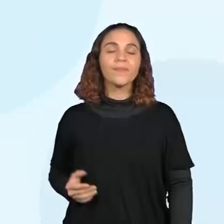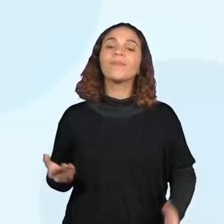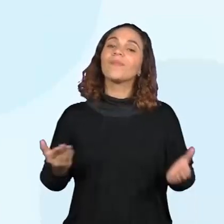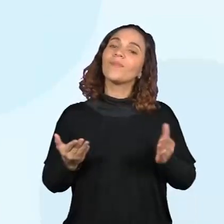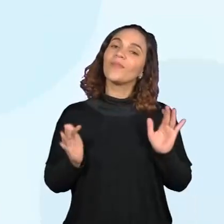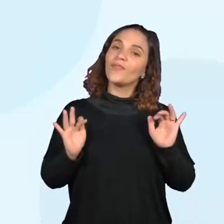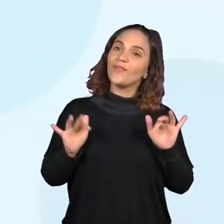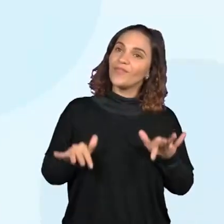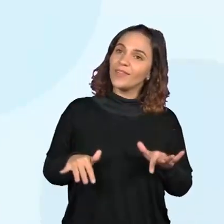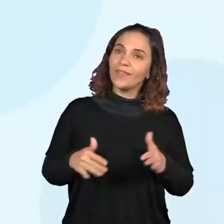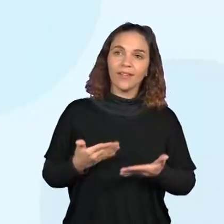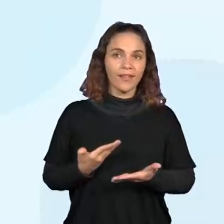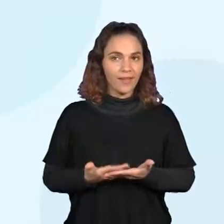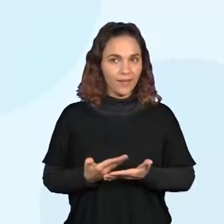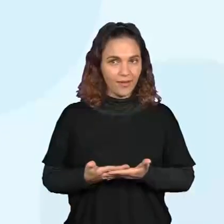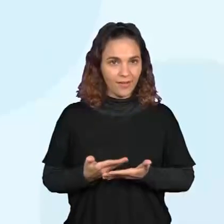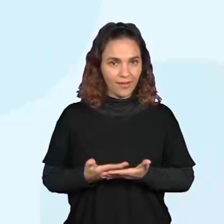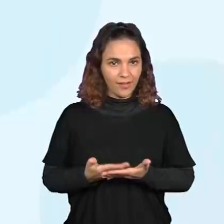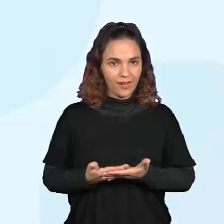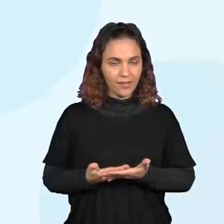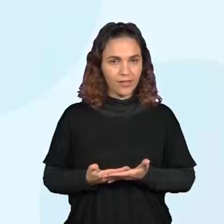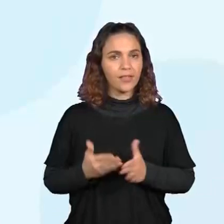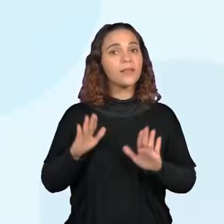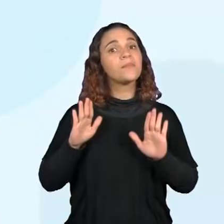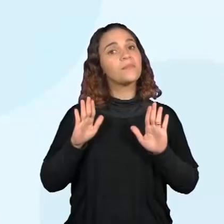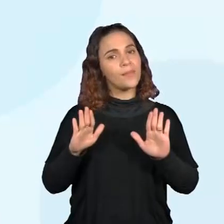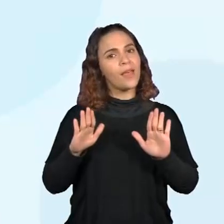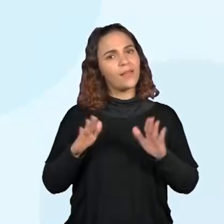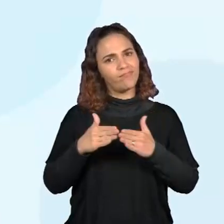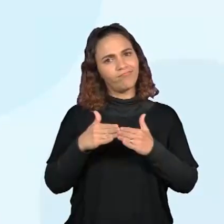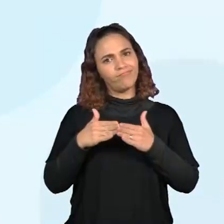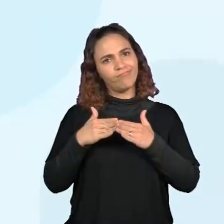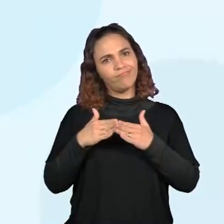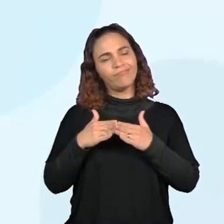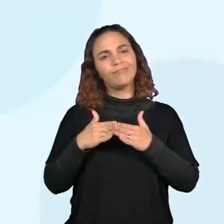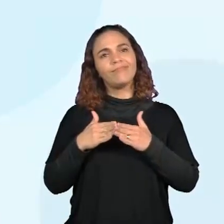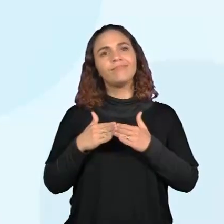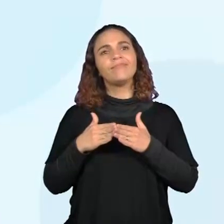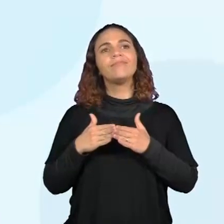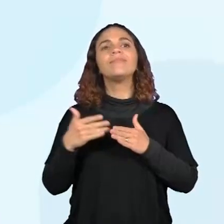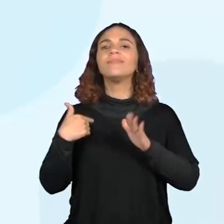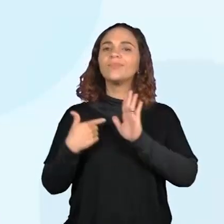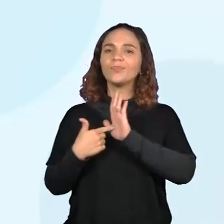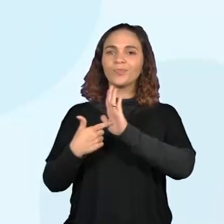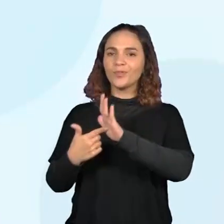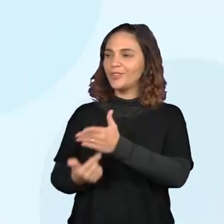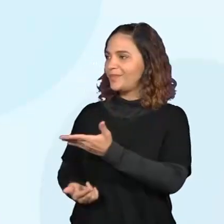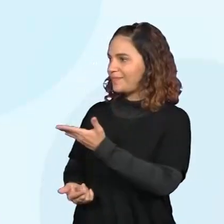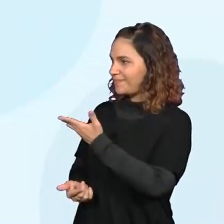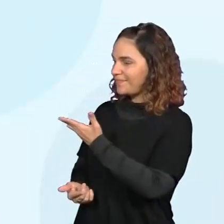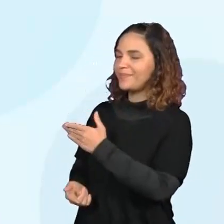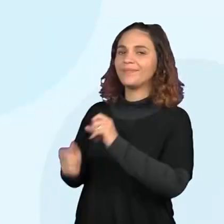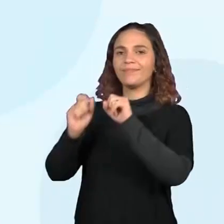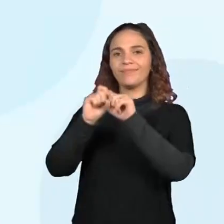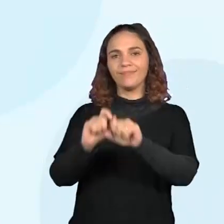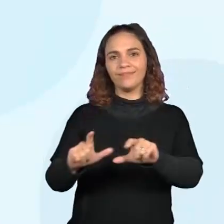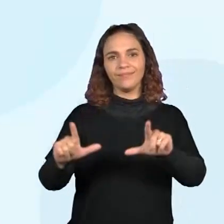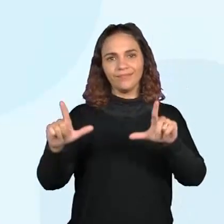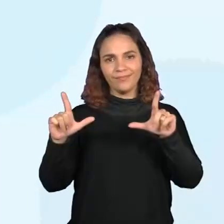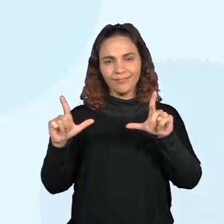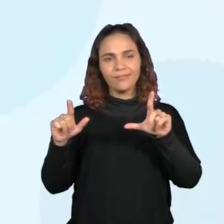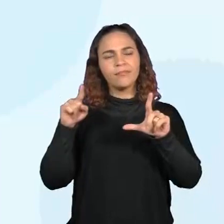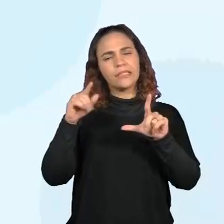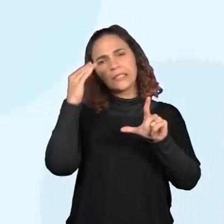chegando aqui no finalzinho da nossa aula, mas eu não posso deixar de mostrar aqui a nossa avaliação. Se você